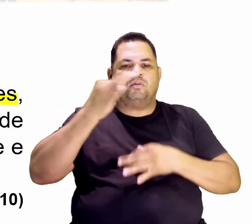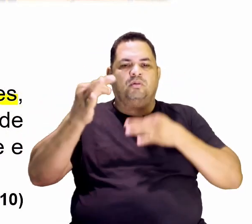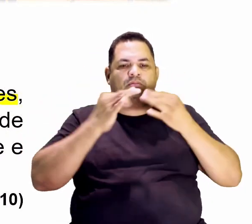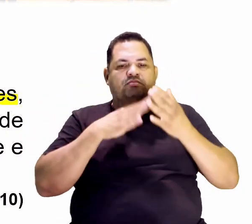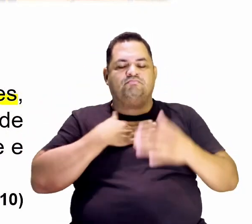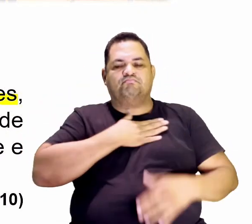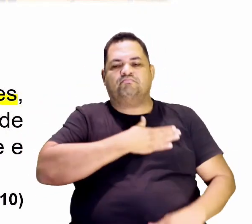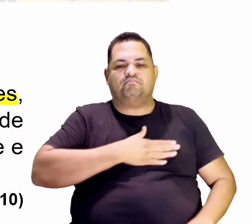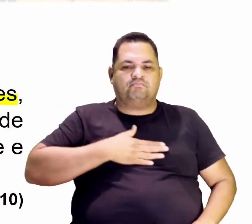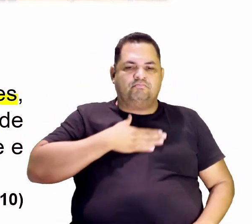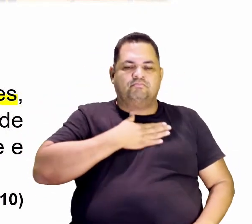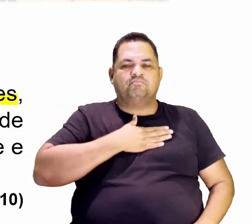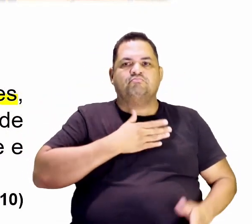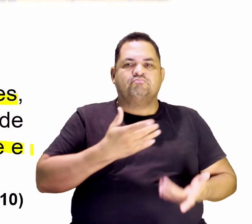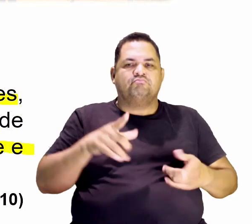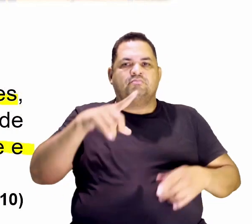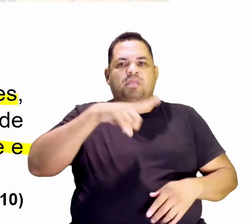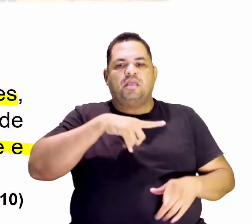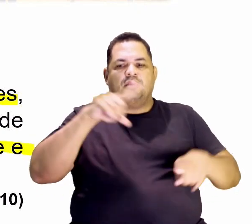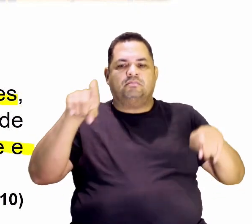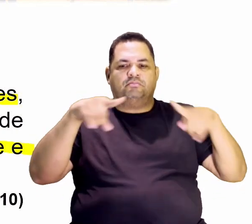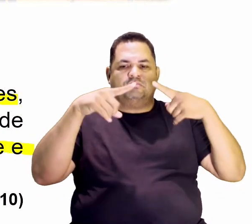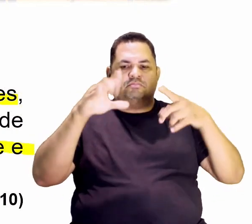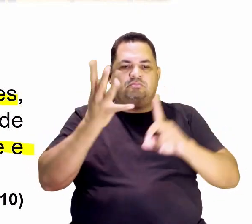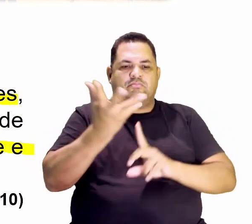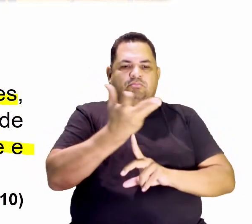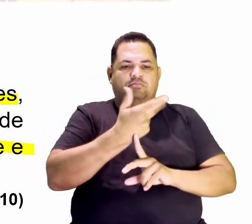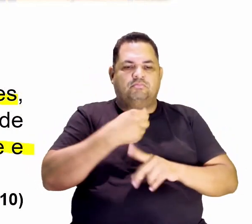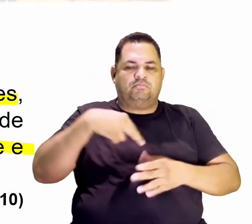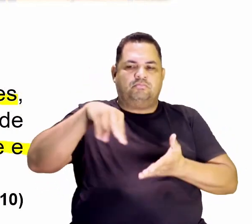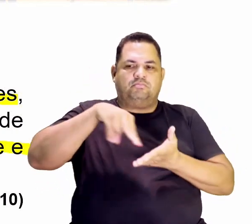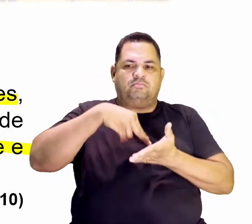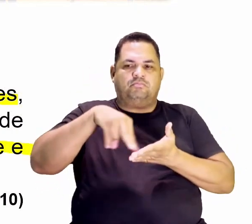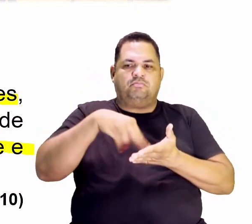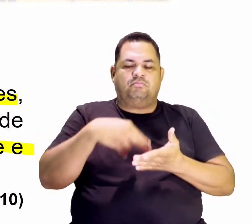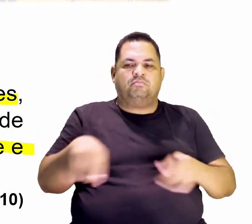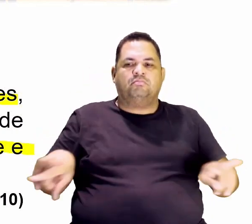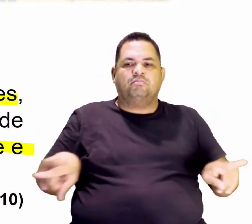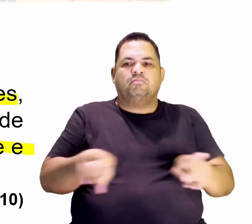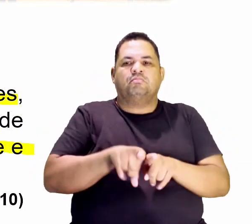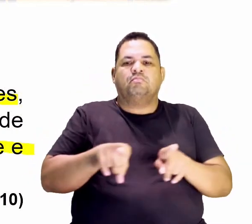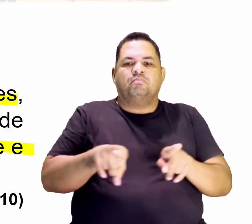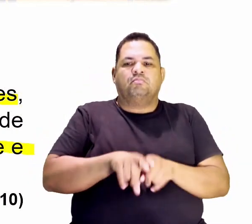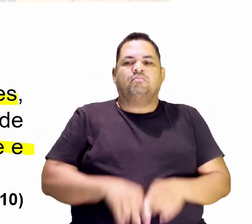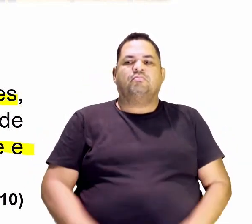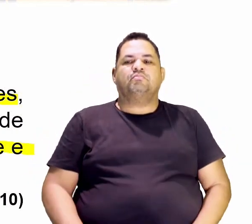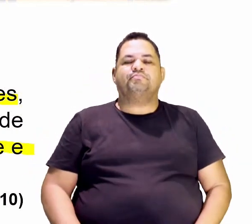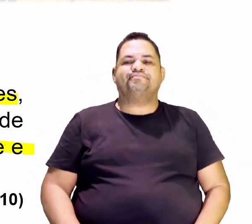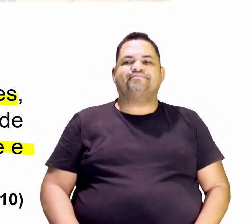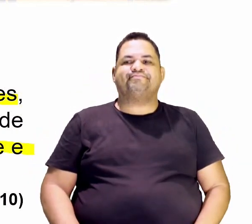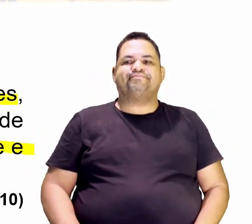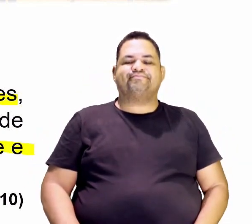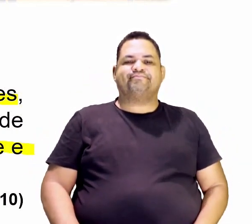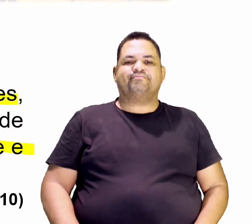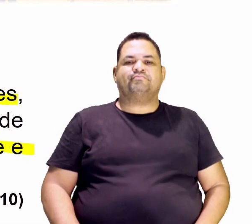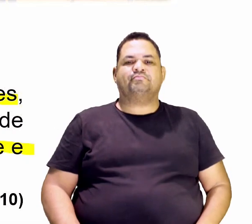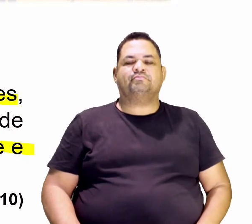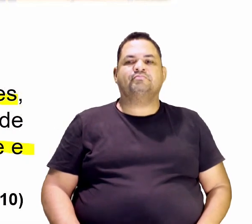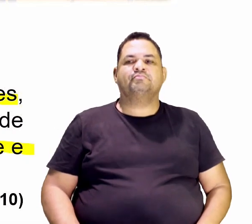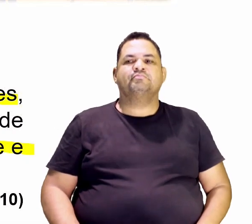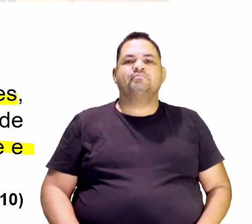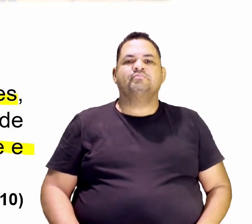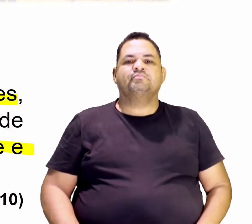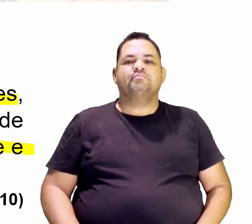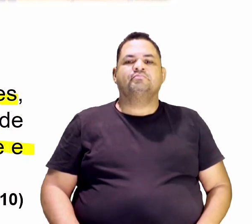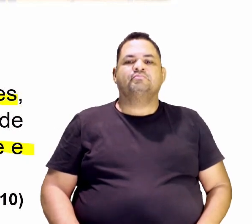prazerosa, como a música, a arte e a dança também, certo? A gente